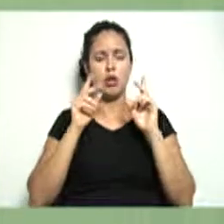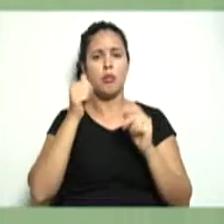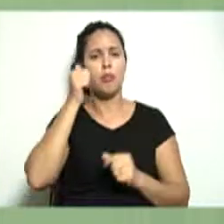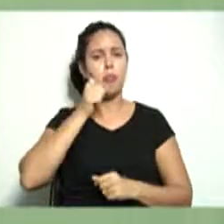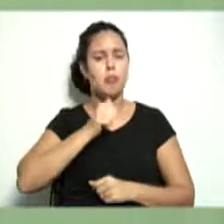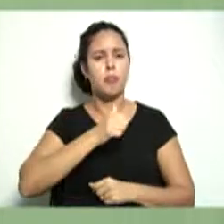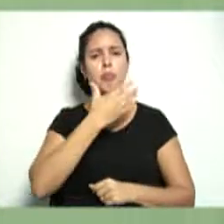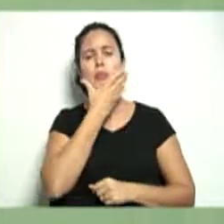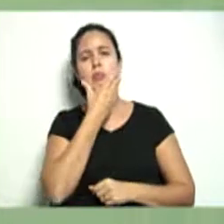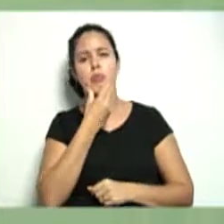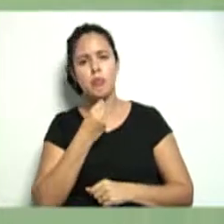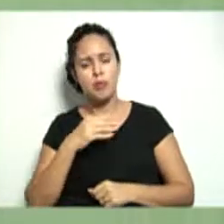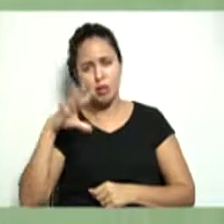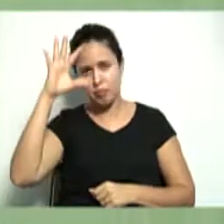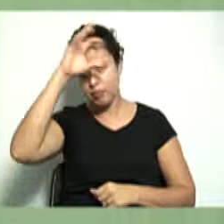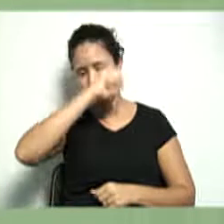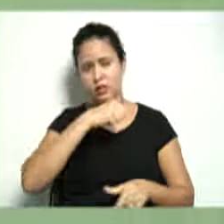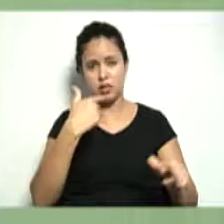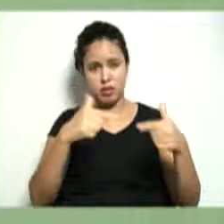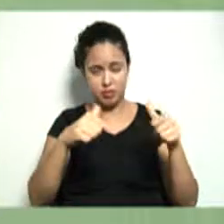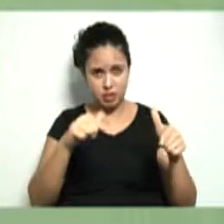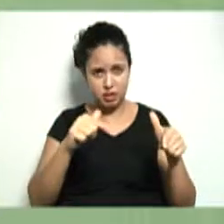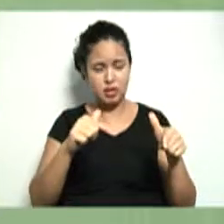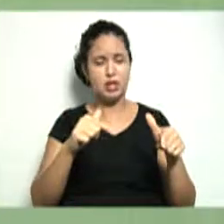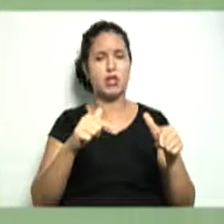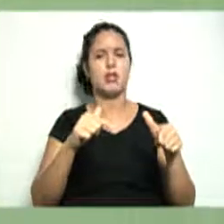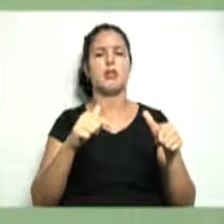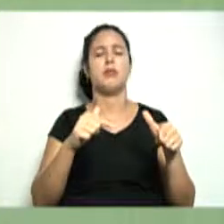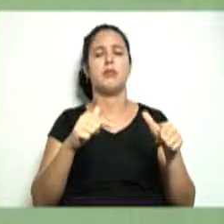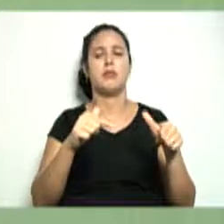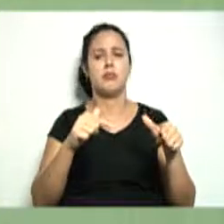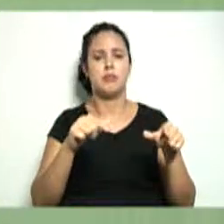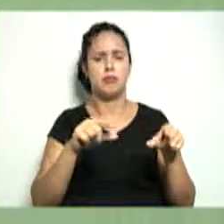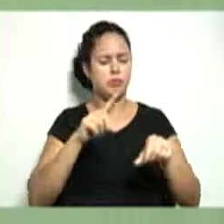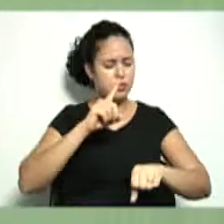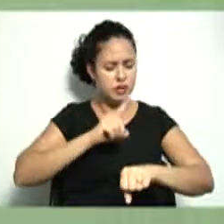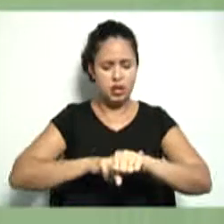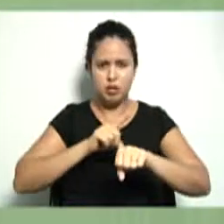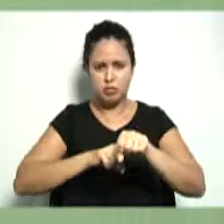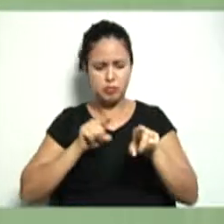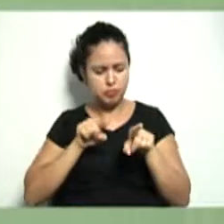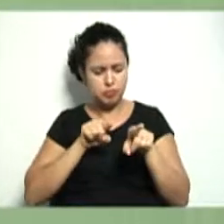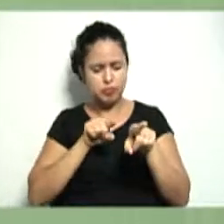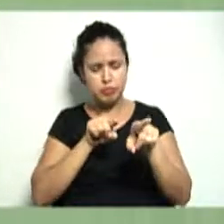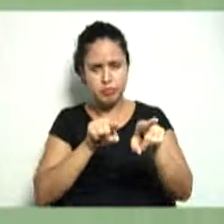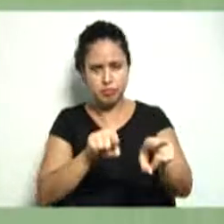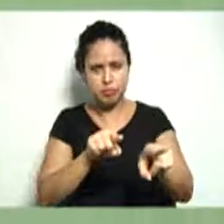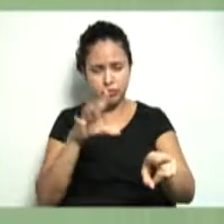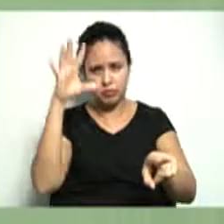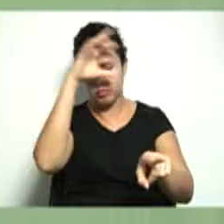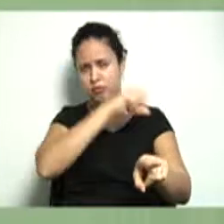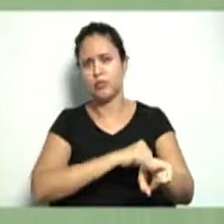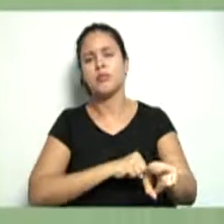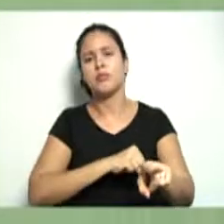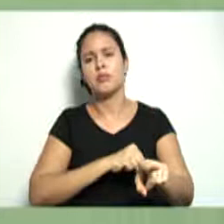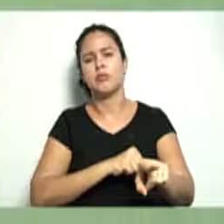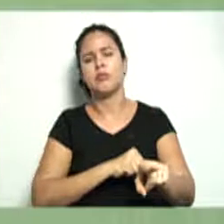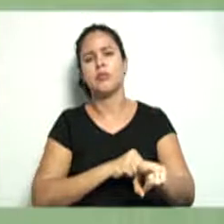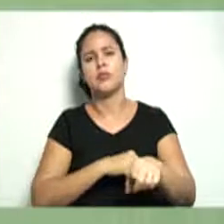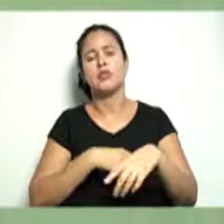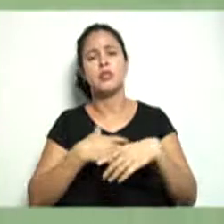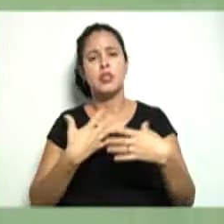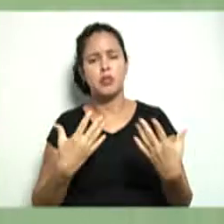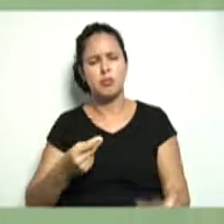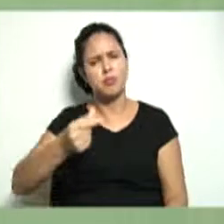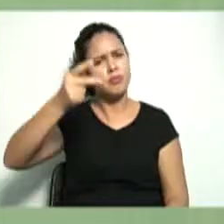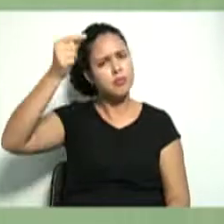mesmo tempo que aprende a ser homem. Quando o primeiro homem criou o primeiro